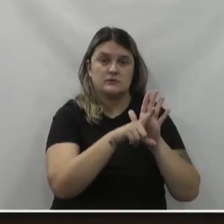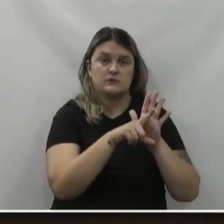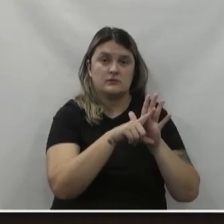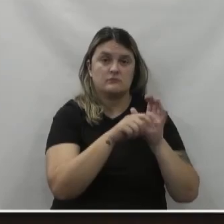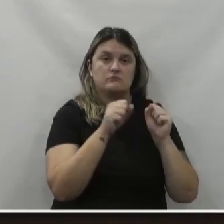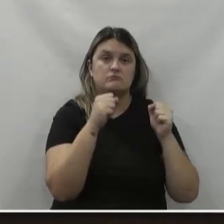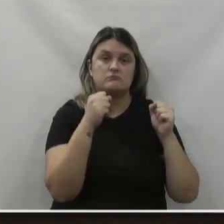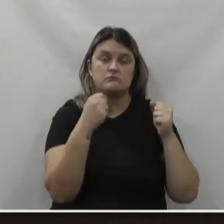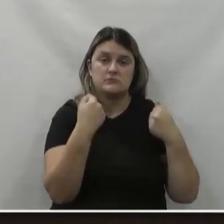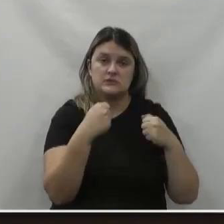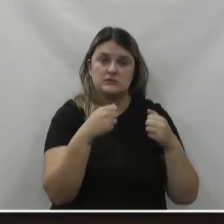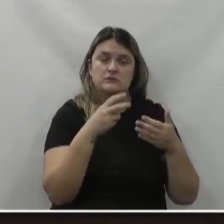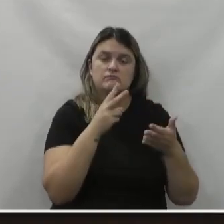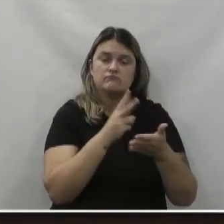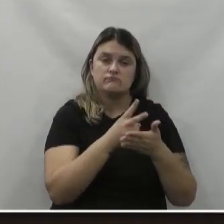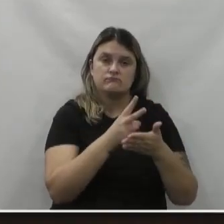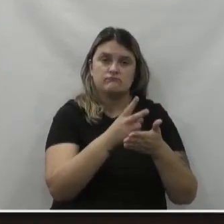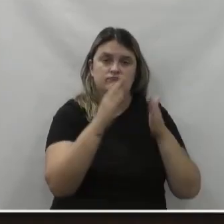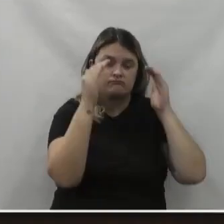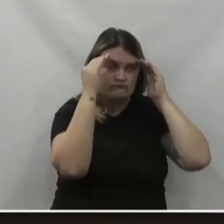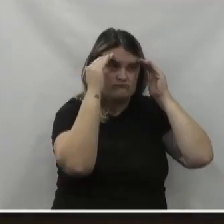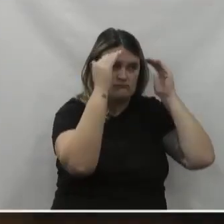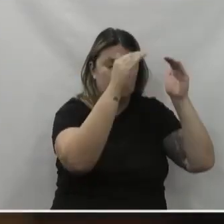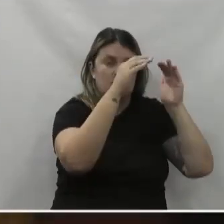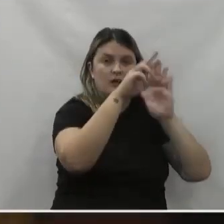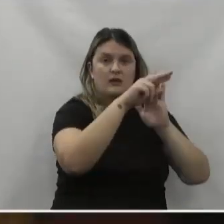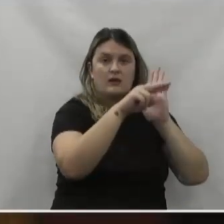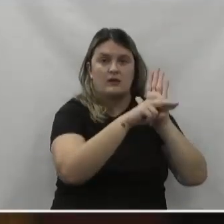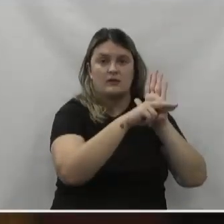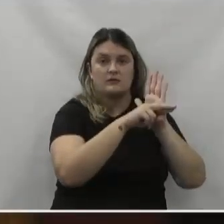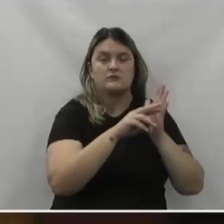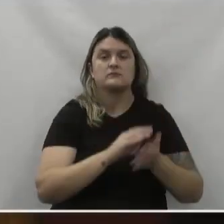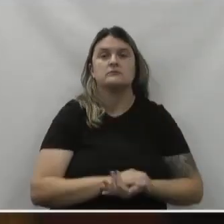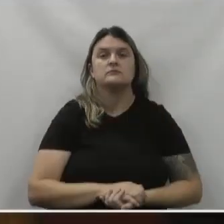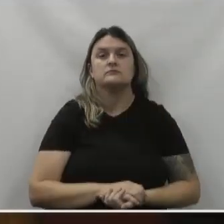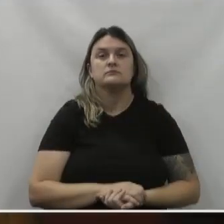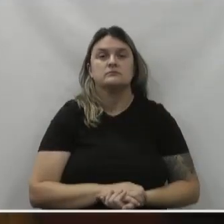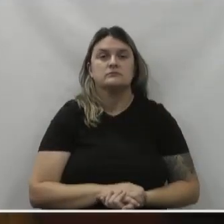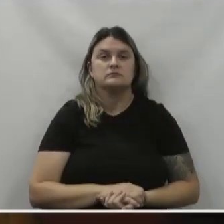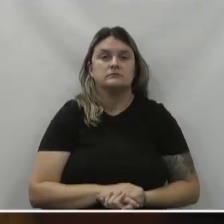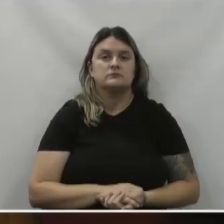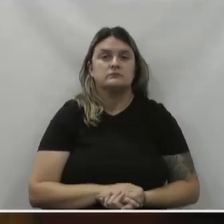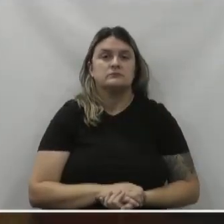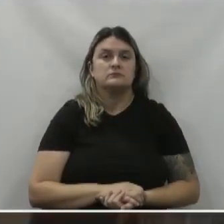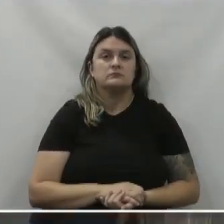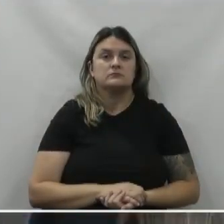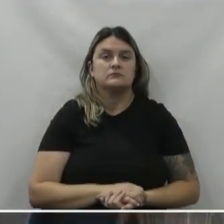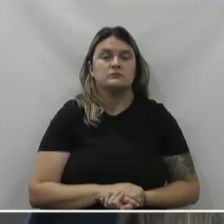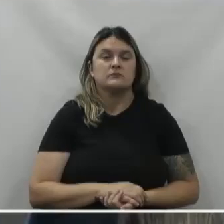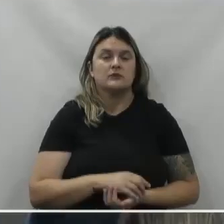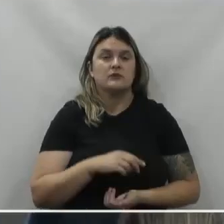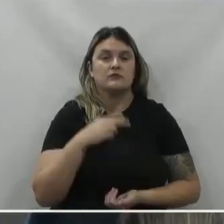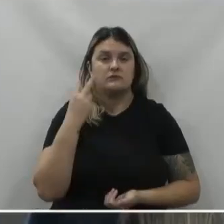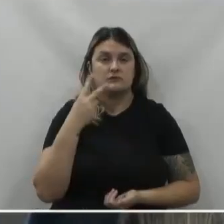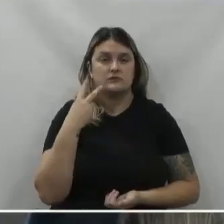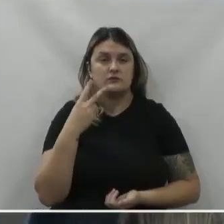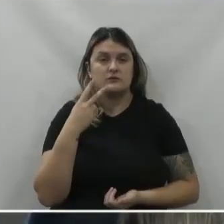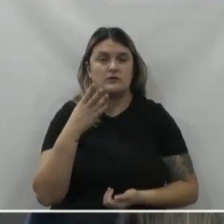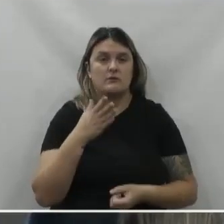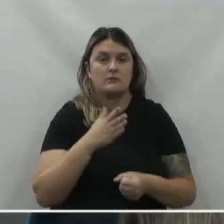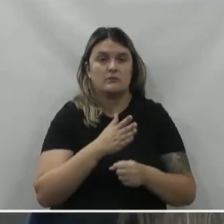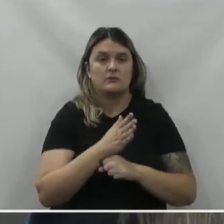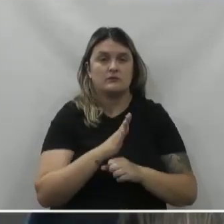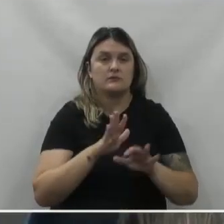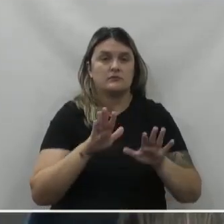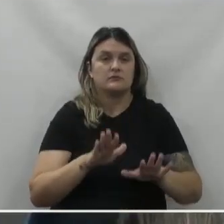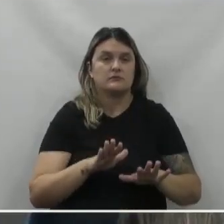mesmo seguir os trâmites do regimento. É o parecer. Em discussão? Em votação. Senhores vereadores que aprovam, permaneçam como